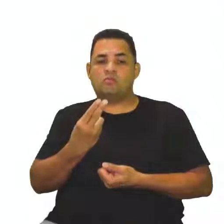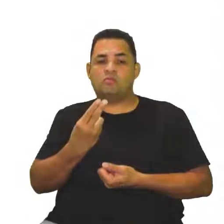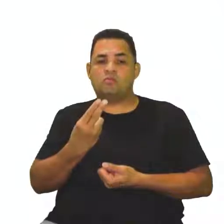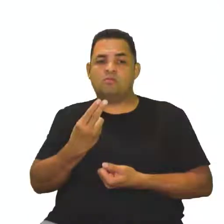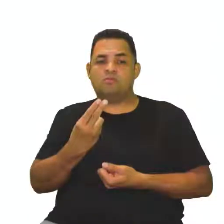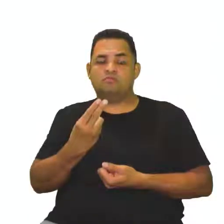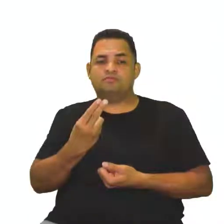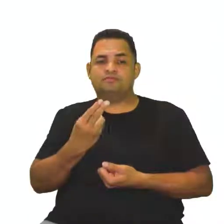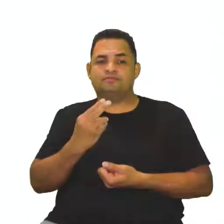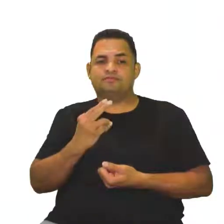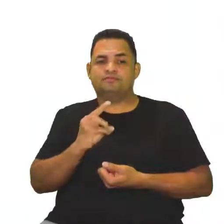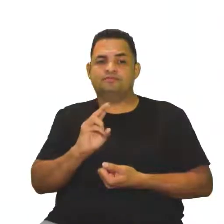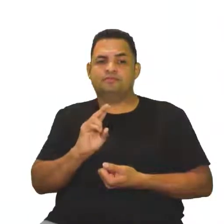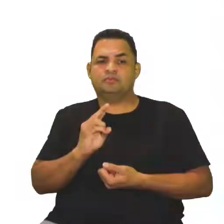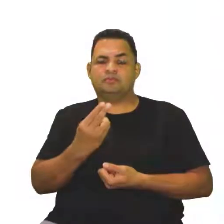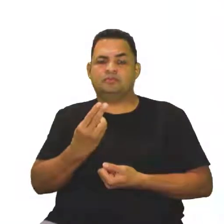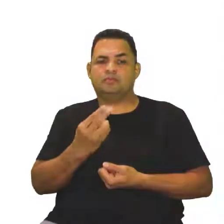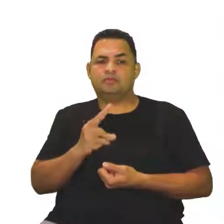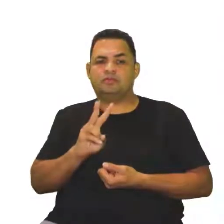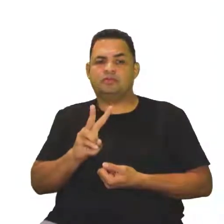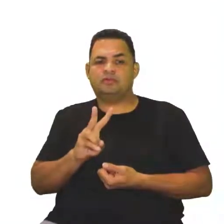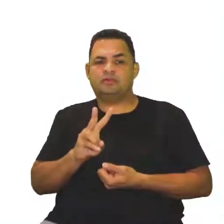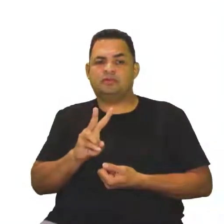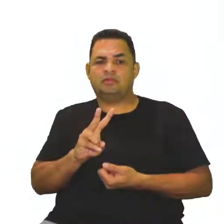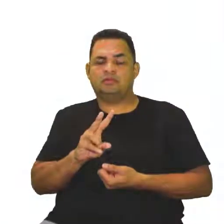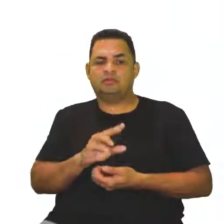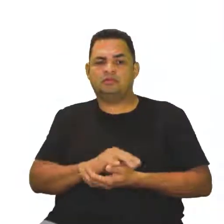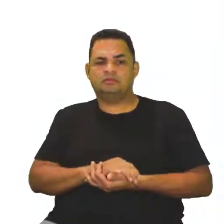deixa eu pegar aqui, o V, tá?